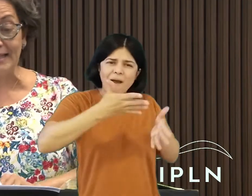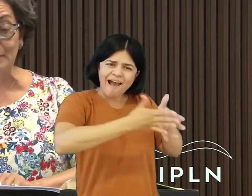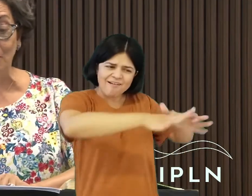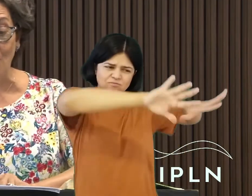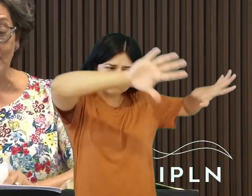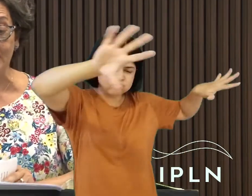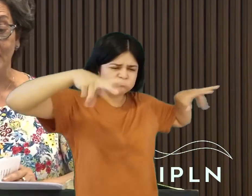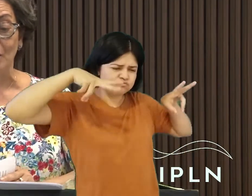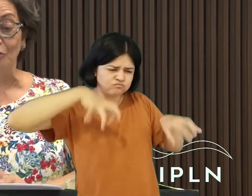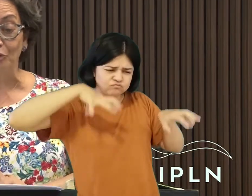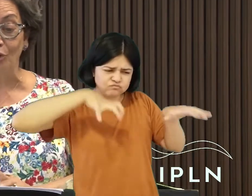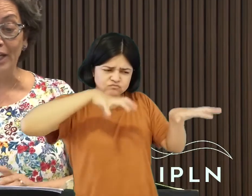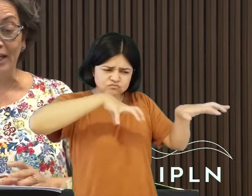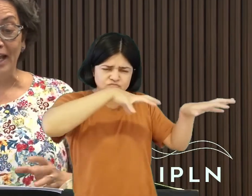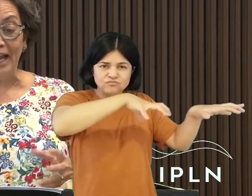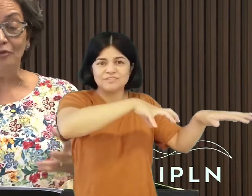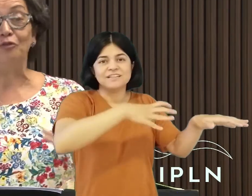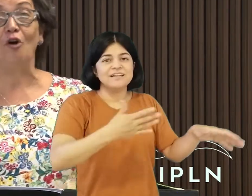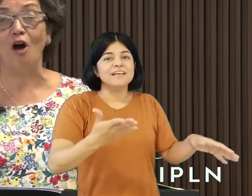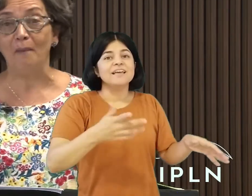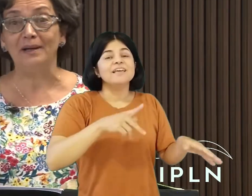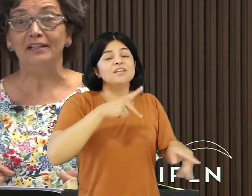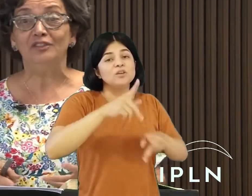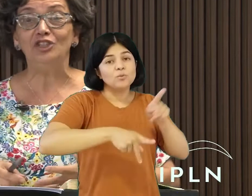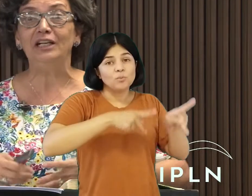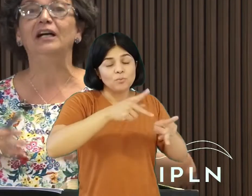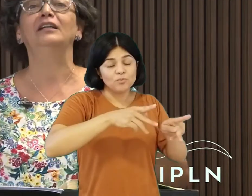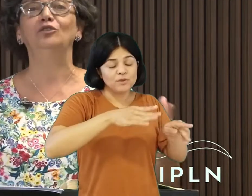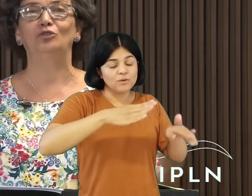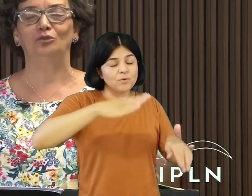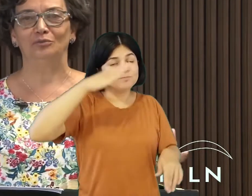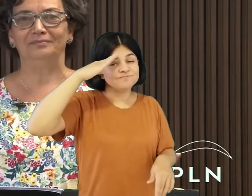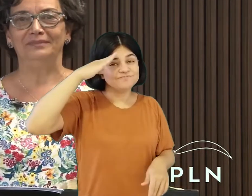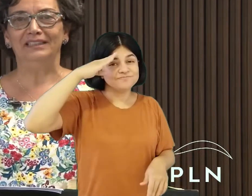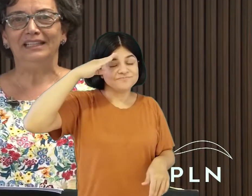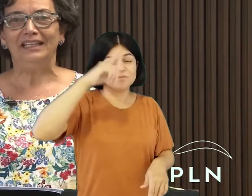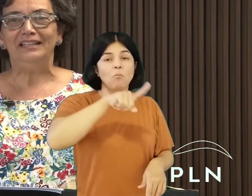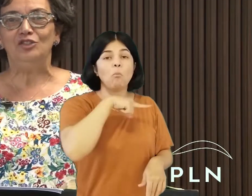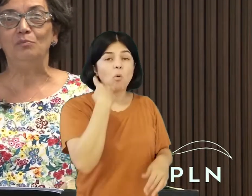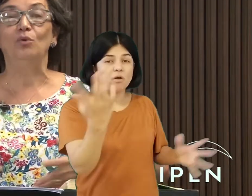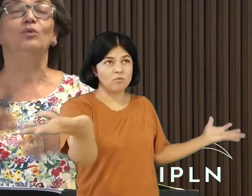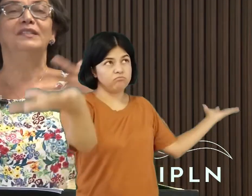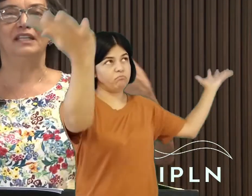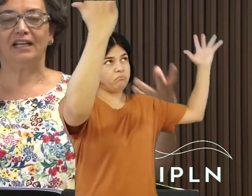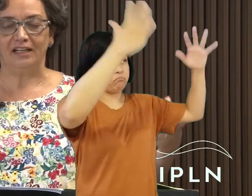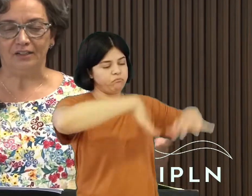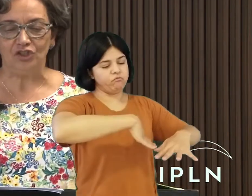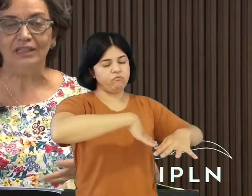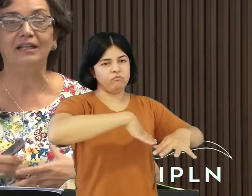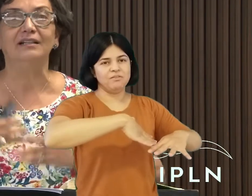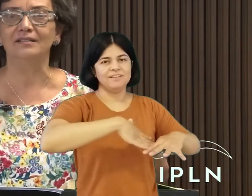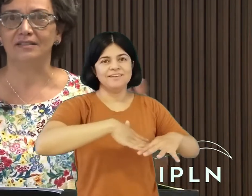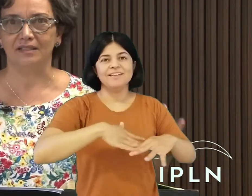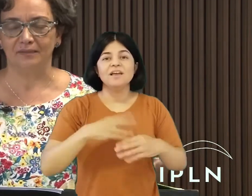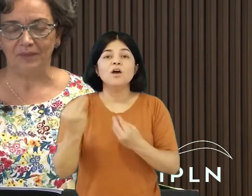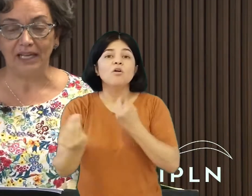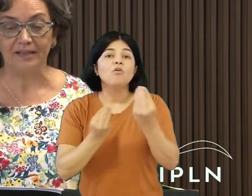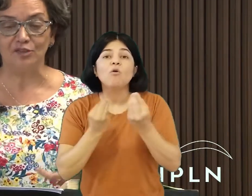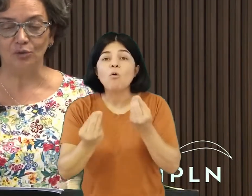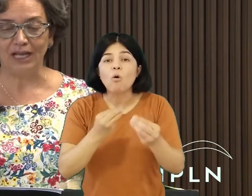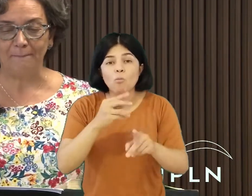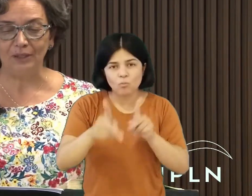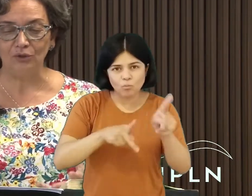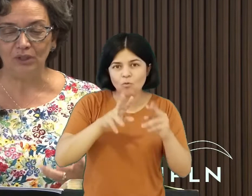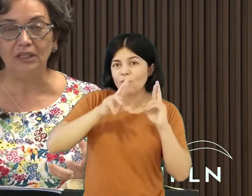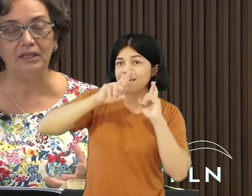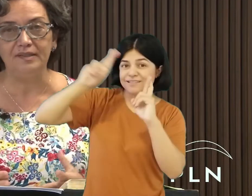a resposta foi em forma de canto. de música, de dança.